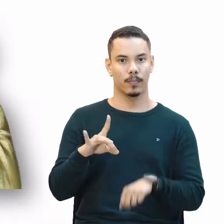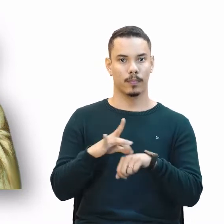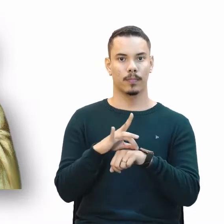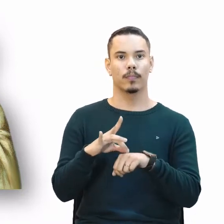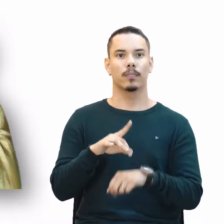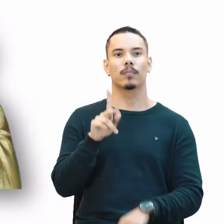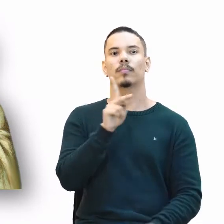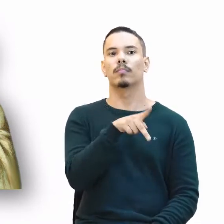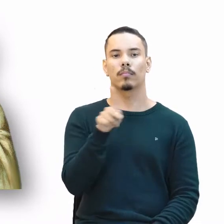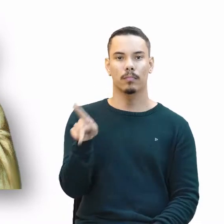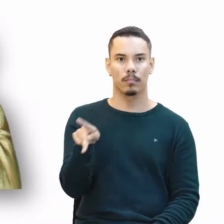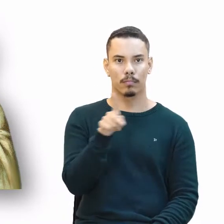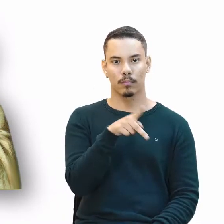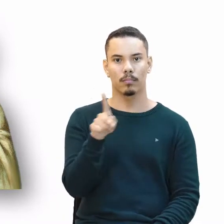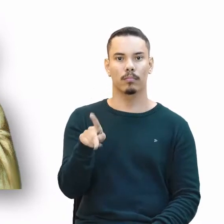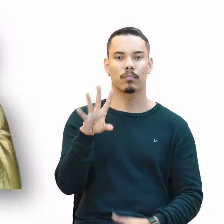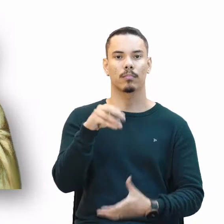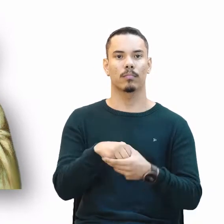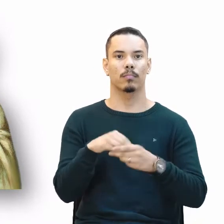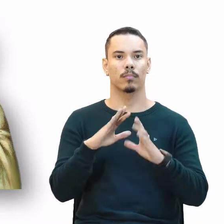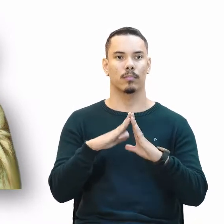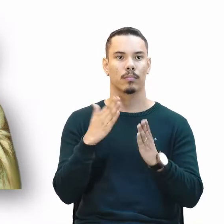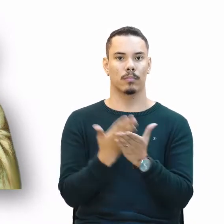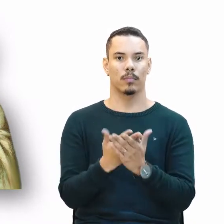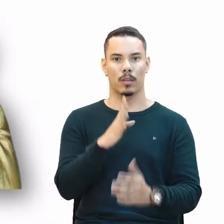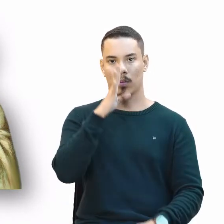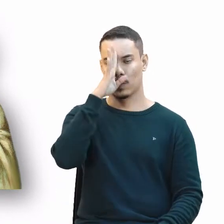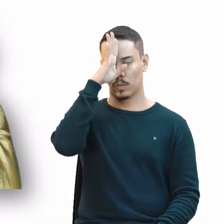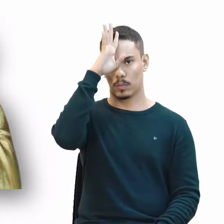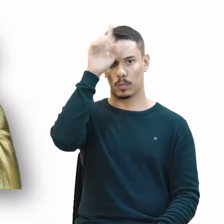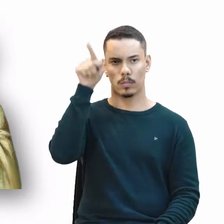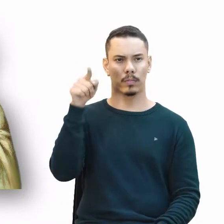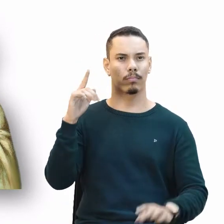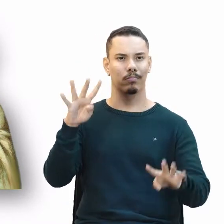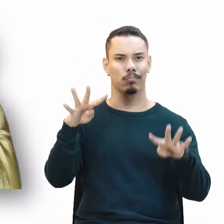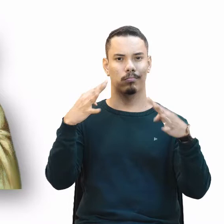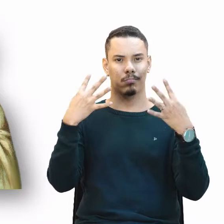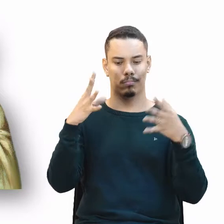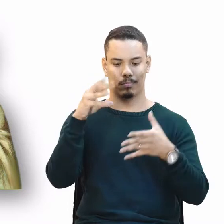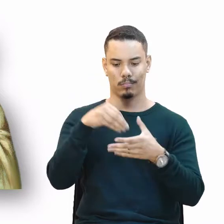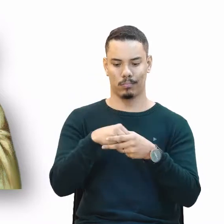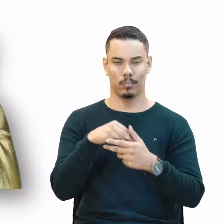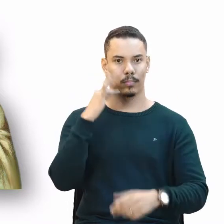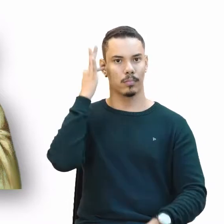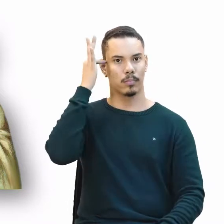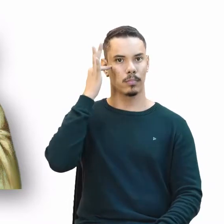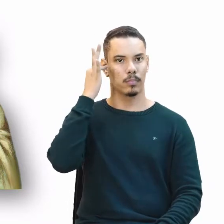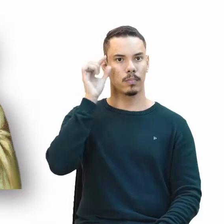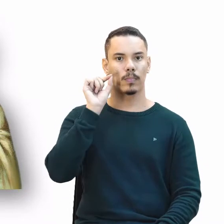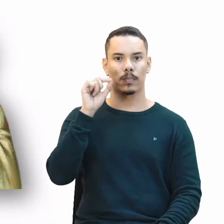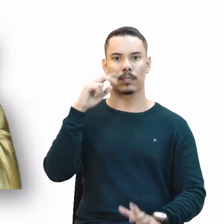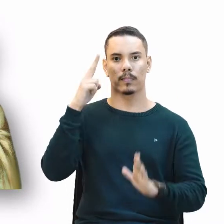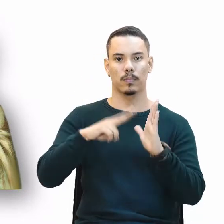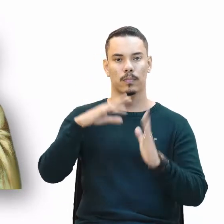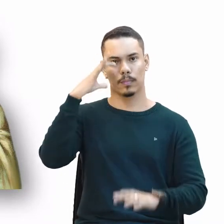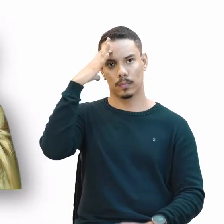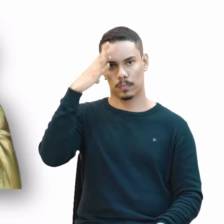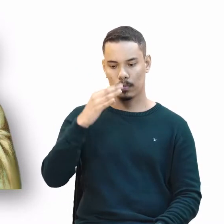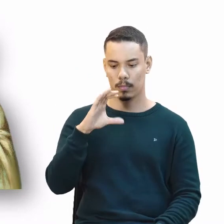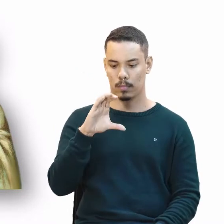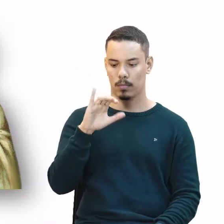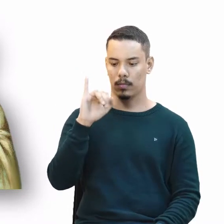de retórica em escolas romanas e ele despertou para a filosofia com a leitura de Cícero.